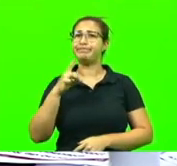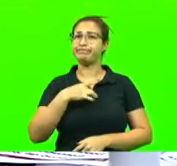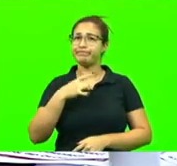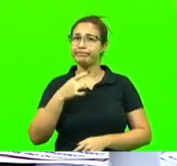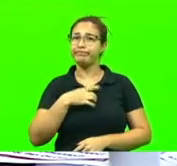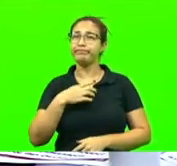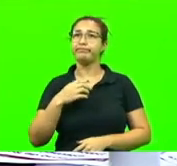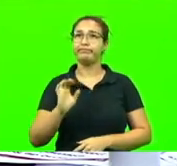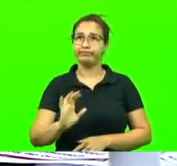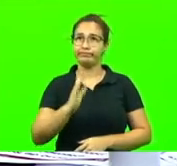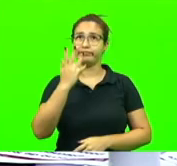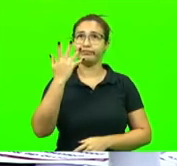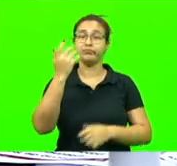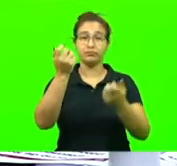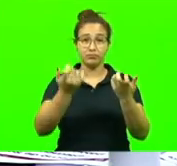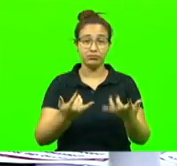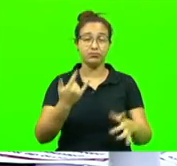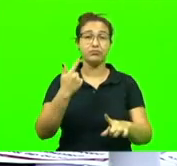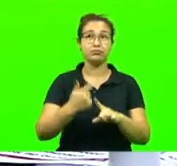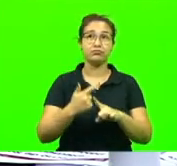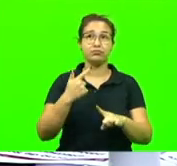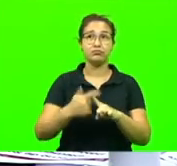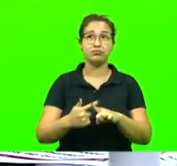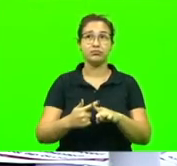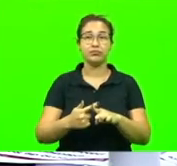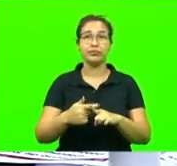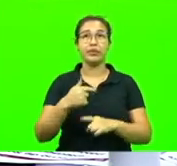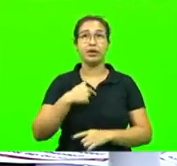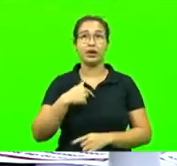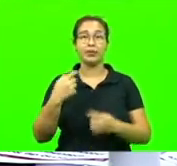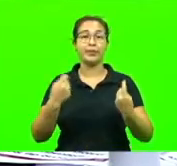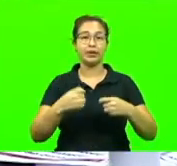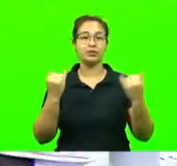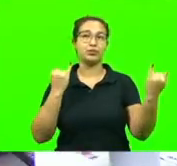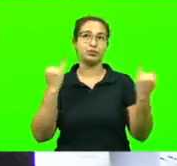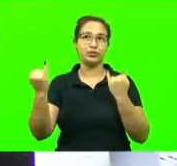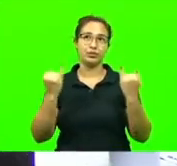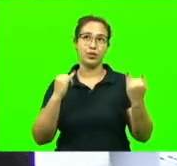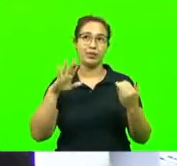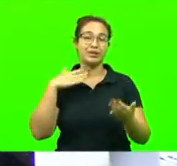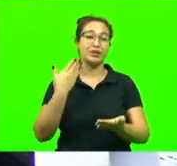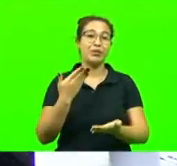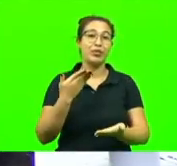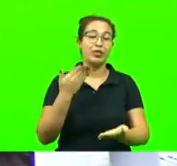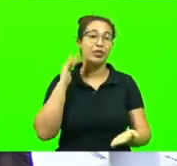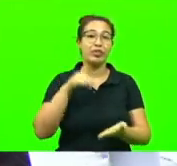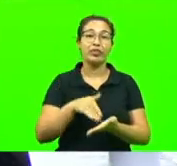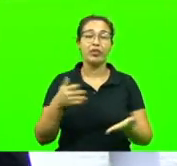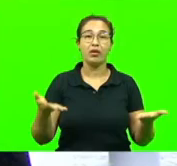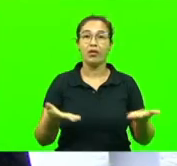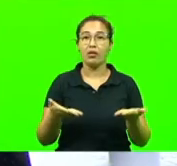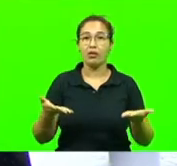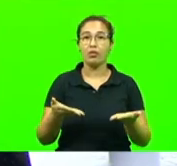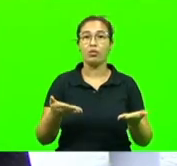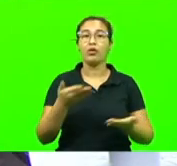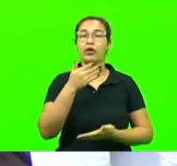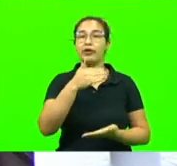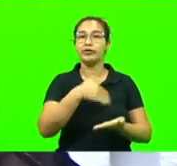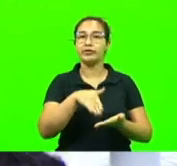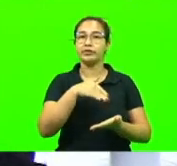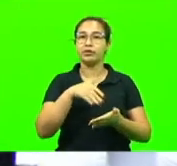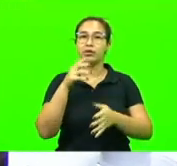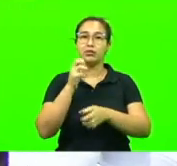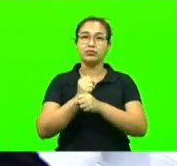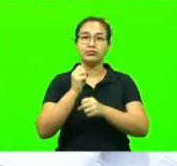explicar o porquê e por que necessito de informações que até agora o secretário da Fazenda não